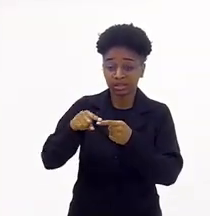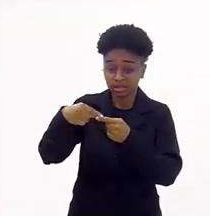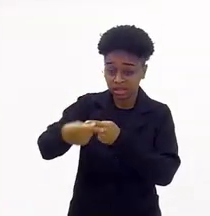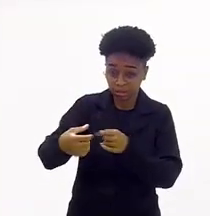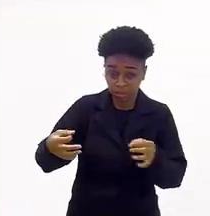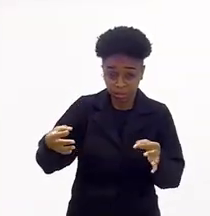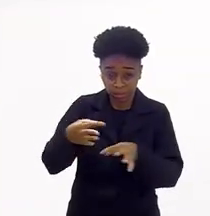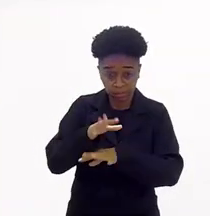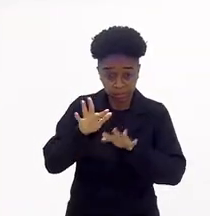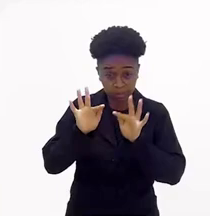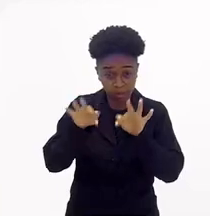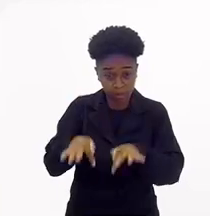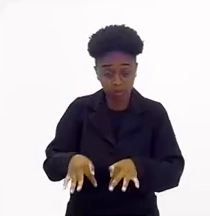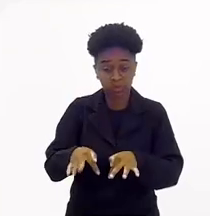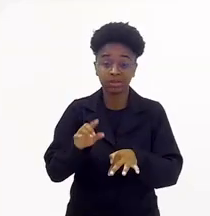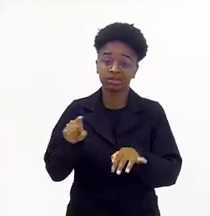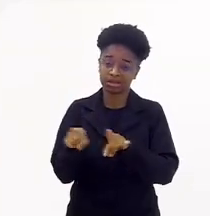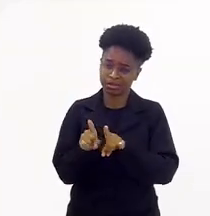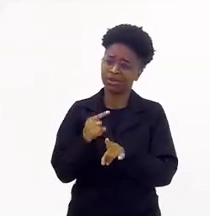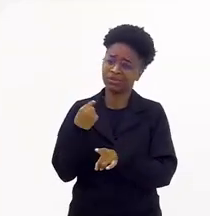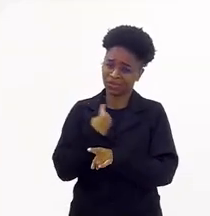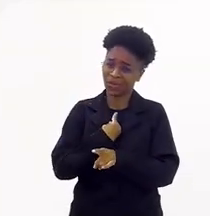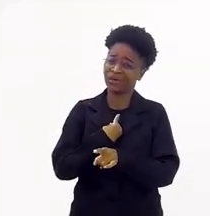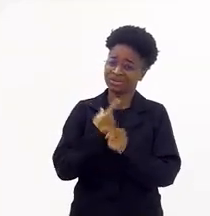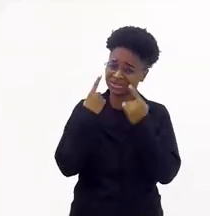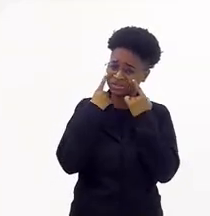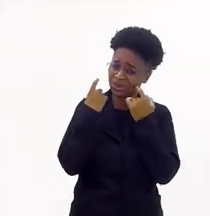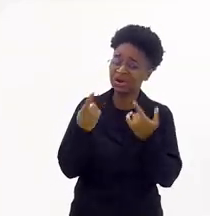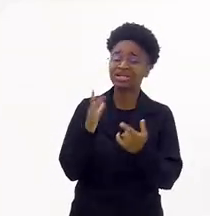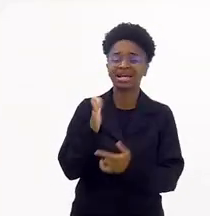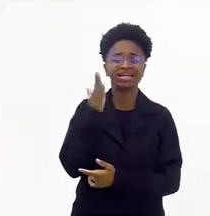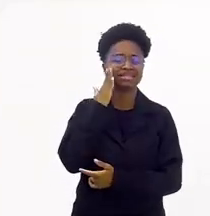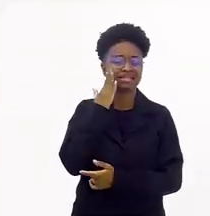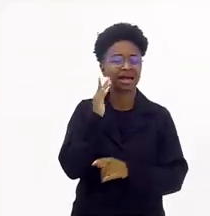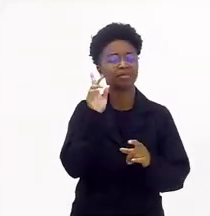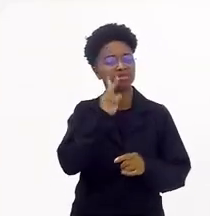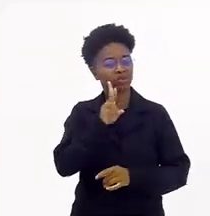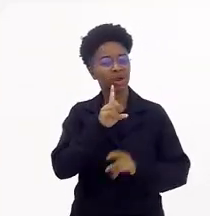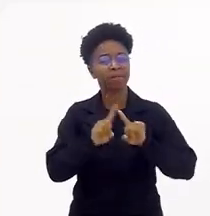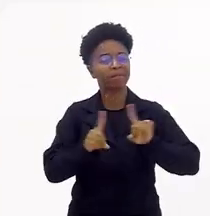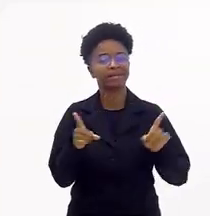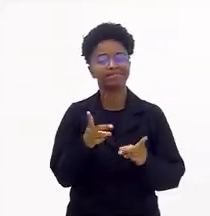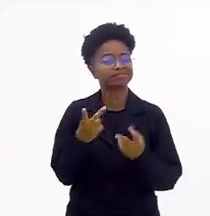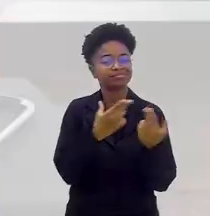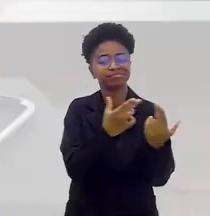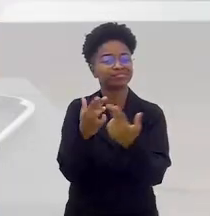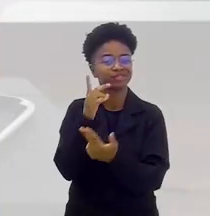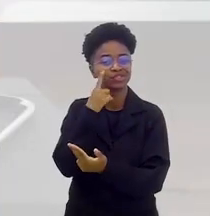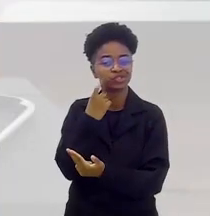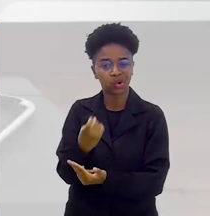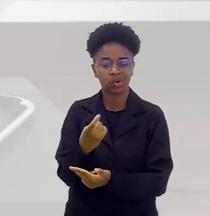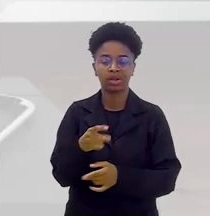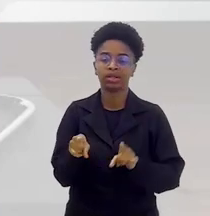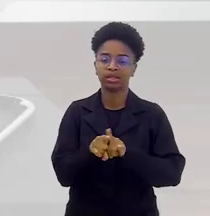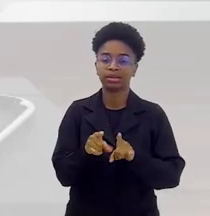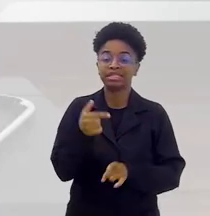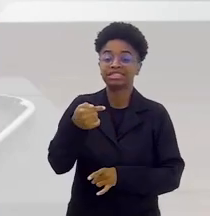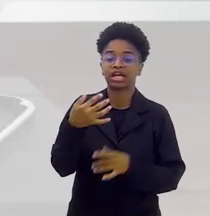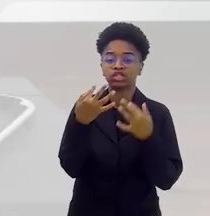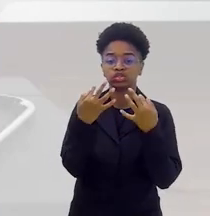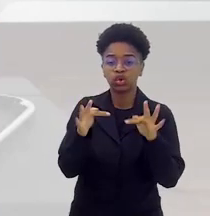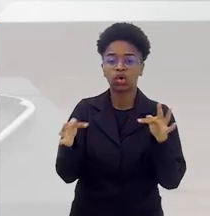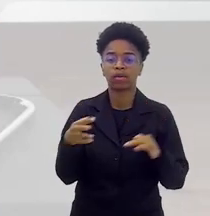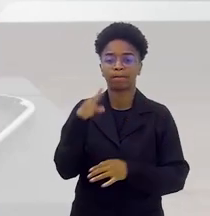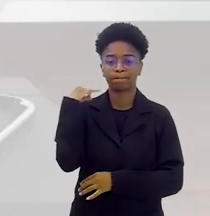quando acaba é uma choradeira, inclusive nós que fizemos, sabemos de toda a história, mas a gente chora do mesmo tempo. As Sete